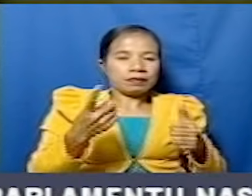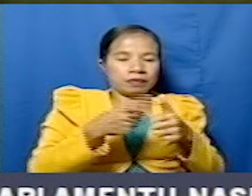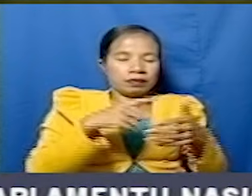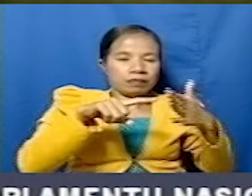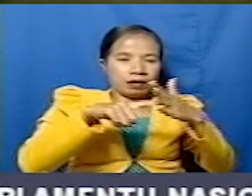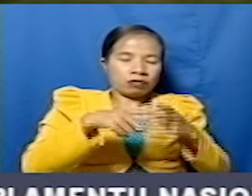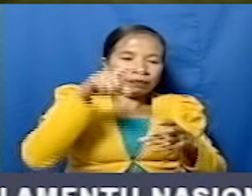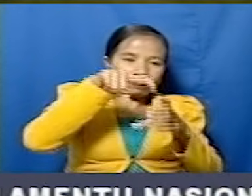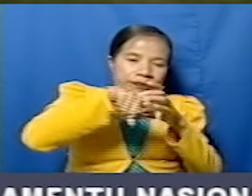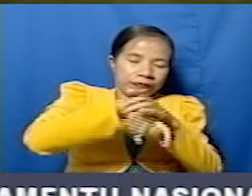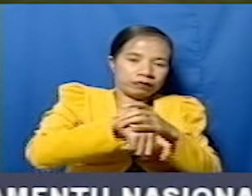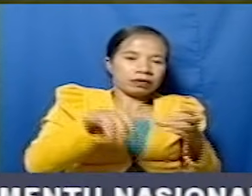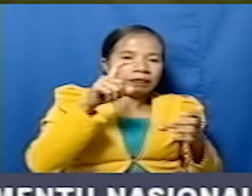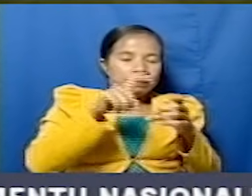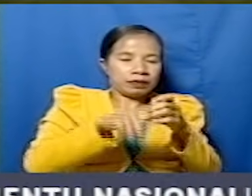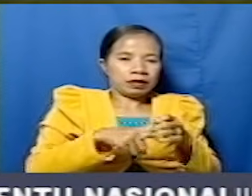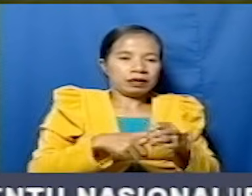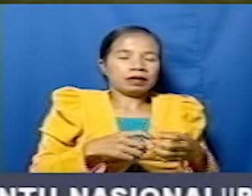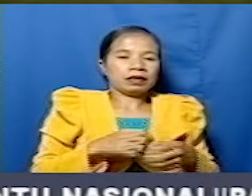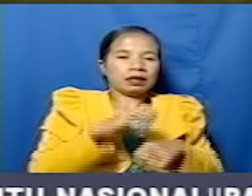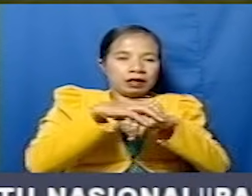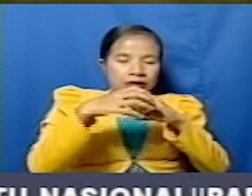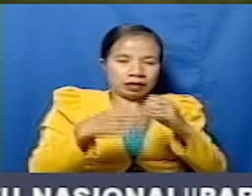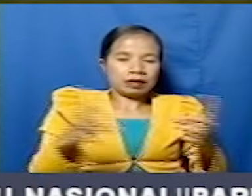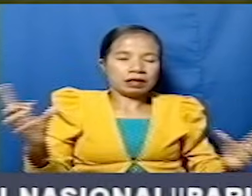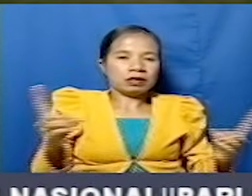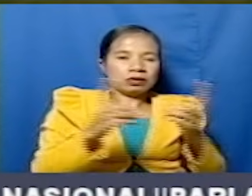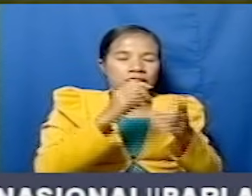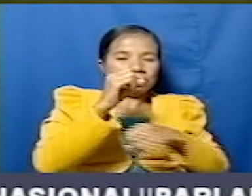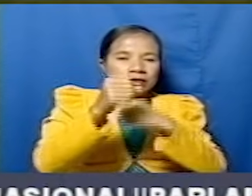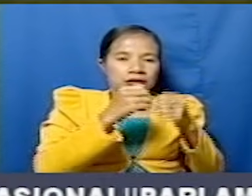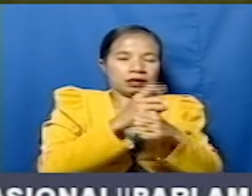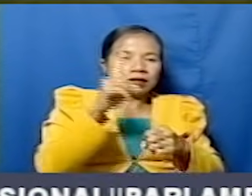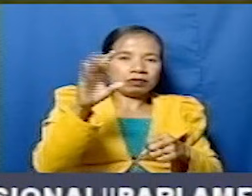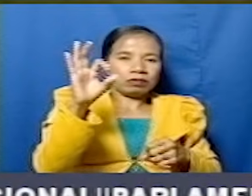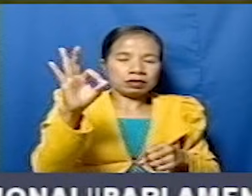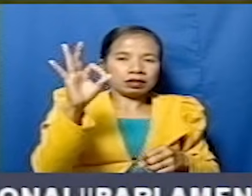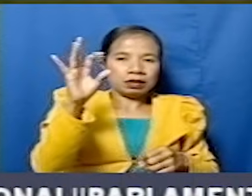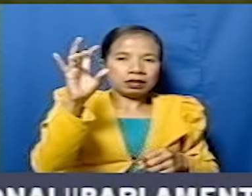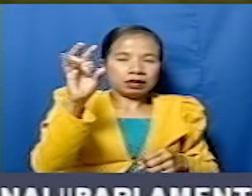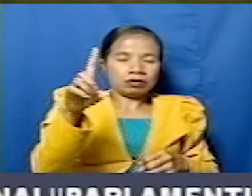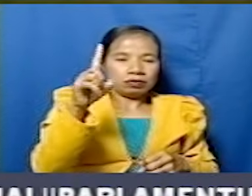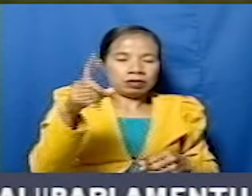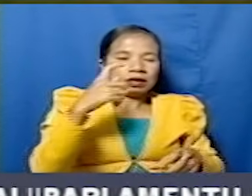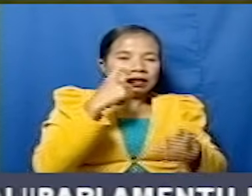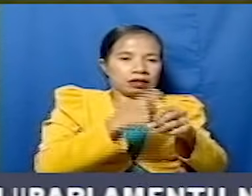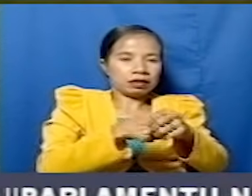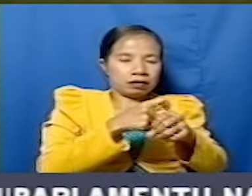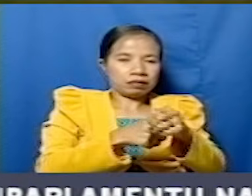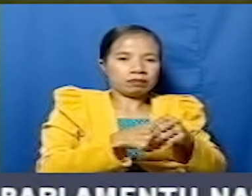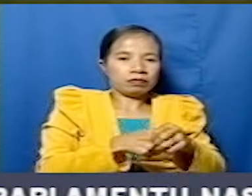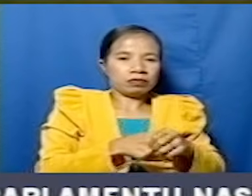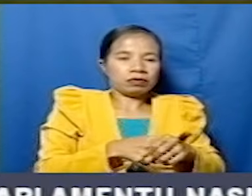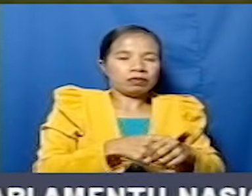a perfurasaun mina. E a Raimaran, a fena acontece e a Tina, em Rio Indato, se a Rito Nulo Recingida. E a momento